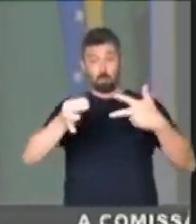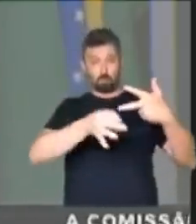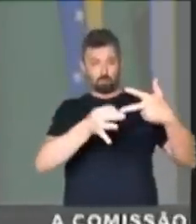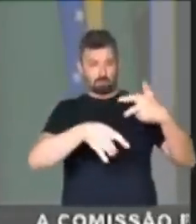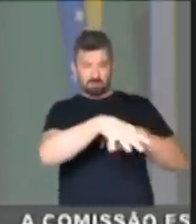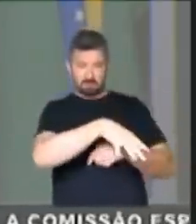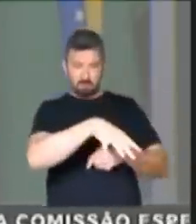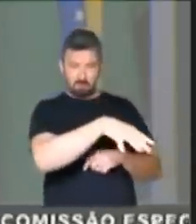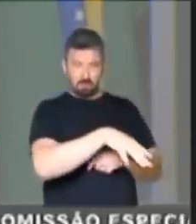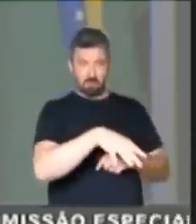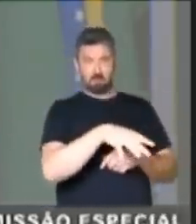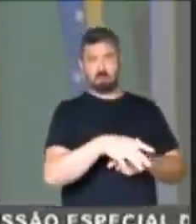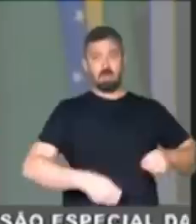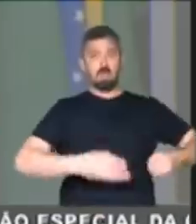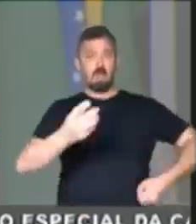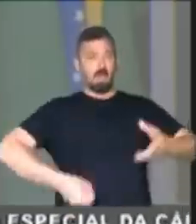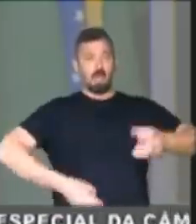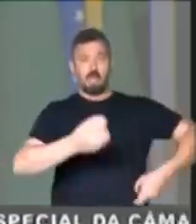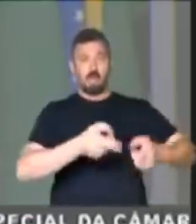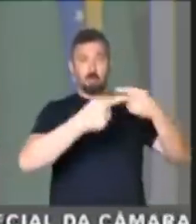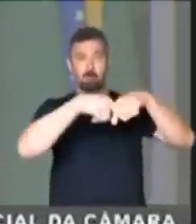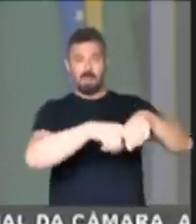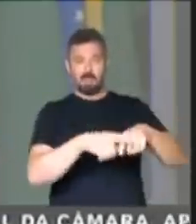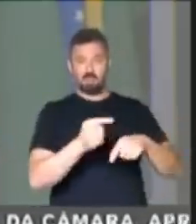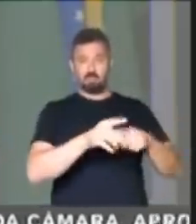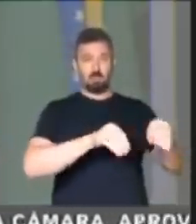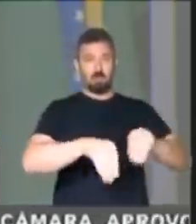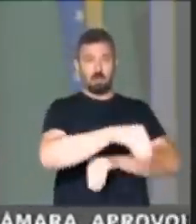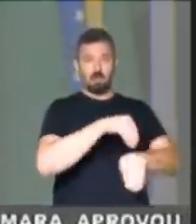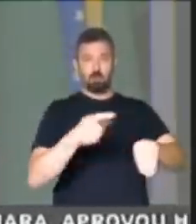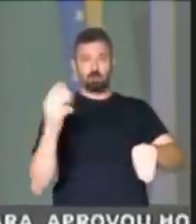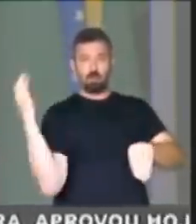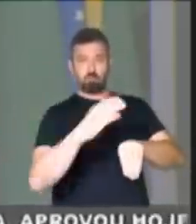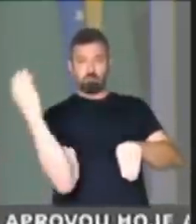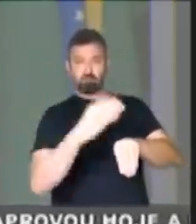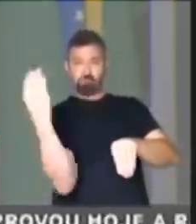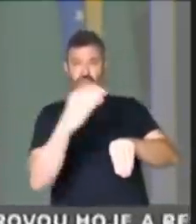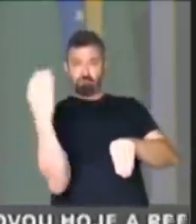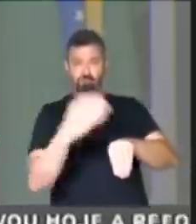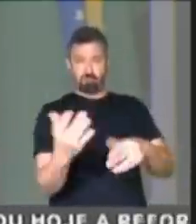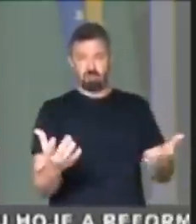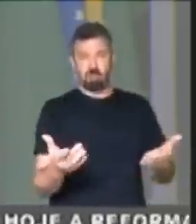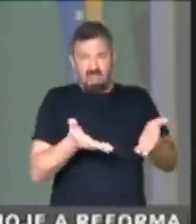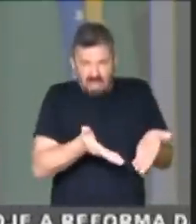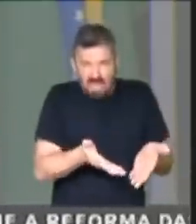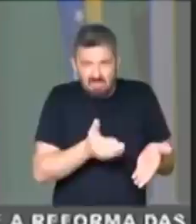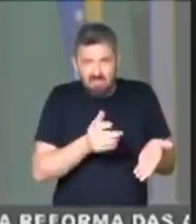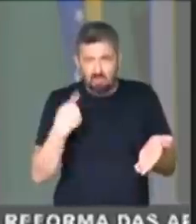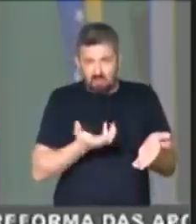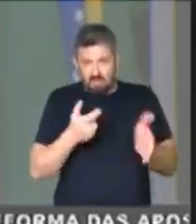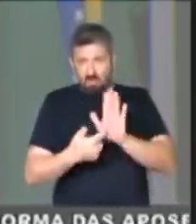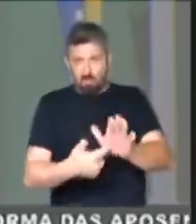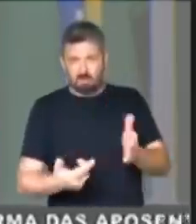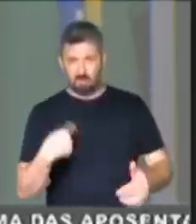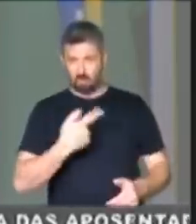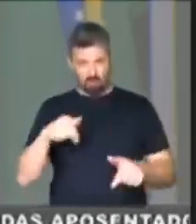Judiciário, gasto, empréstimo, remanejamento de recursos. É esse o recado que a gente quer passar